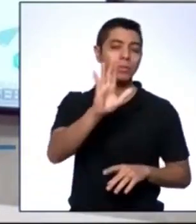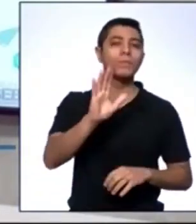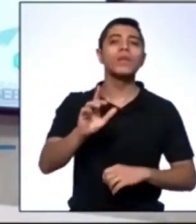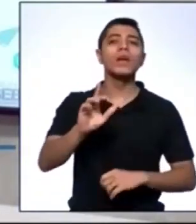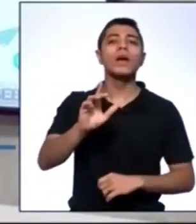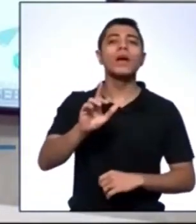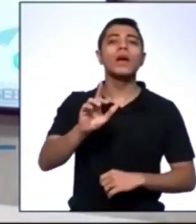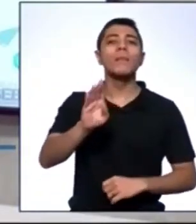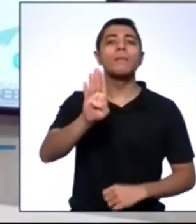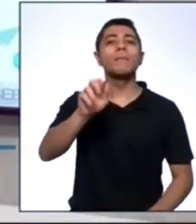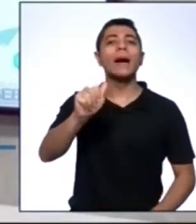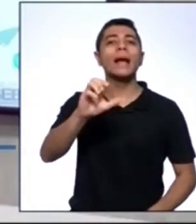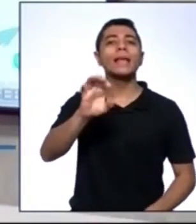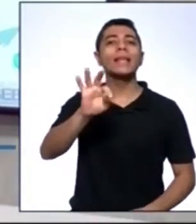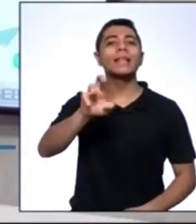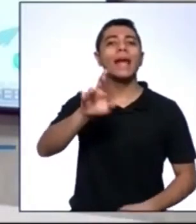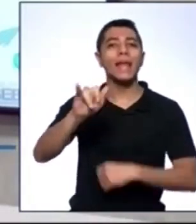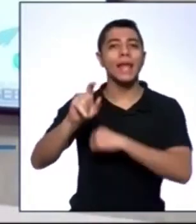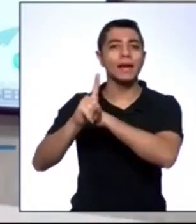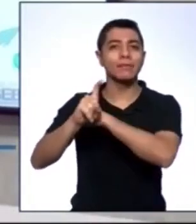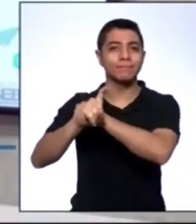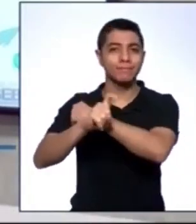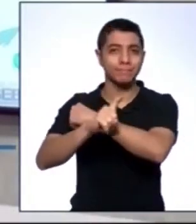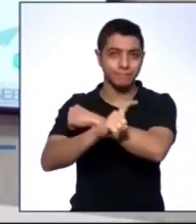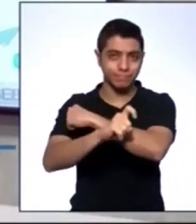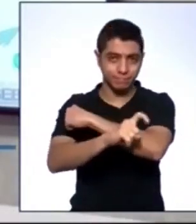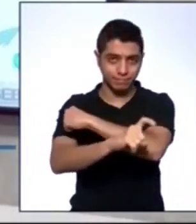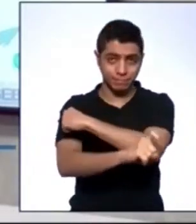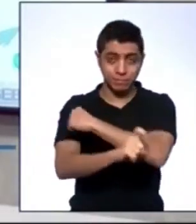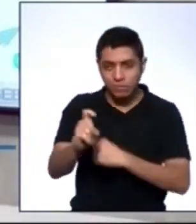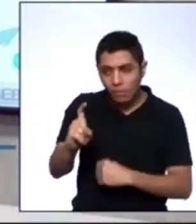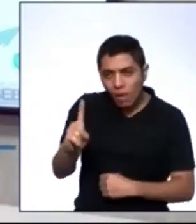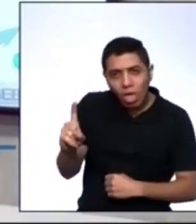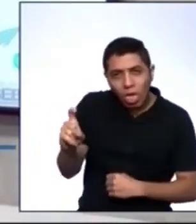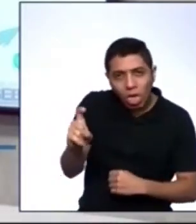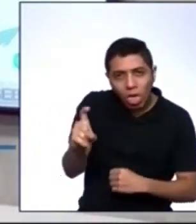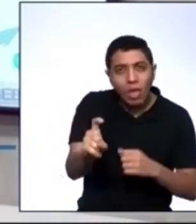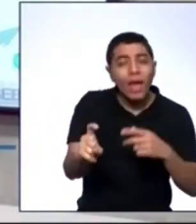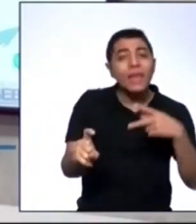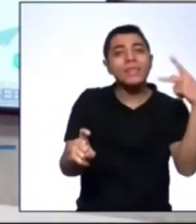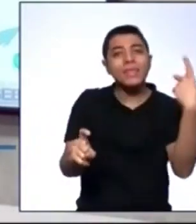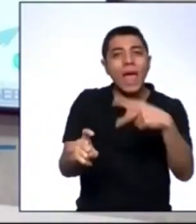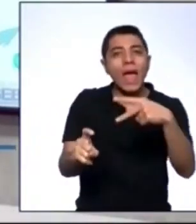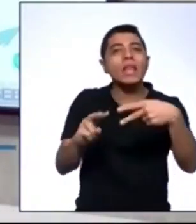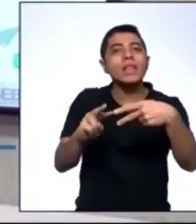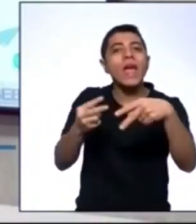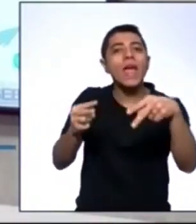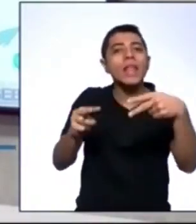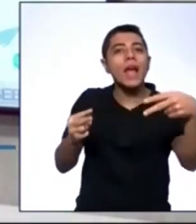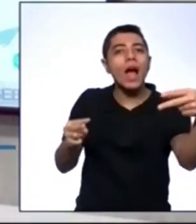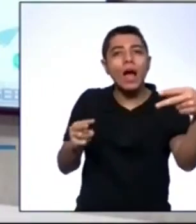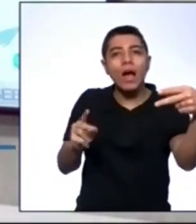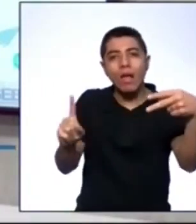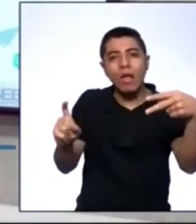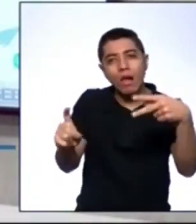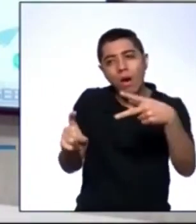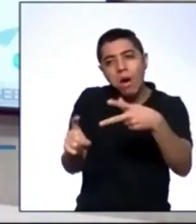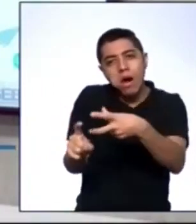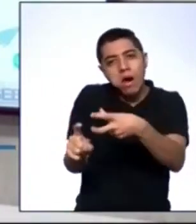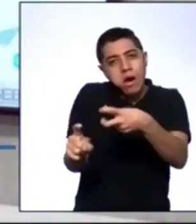que eu coloquei numa planta para aumentar o valor nutritivo da resistência, será que ele não